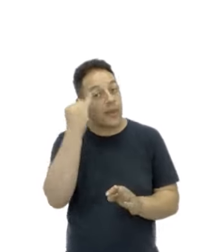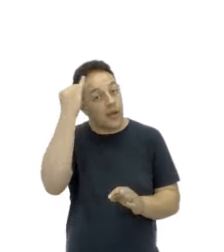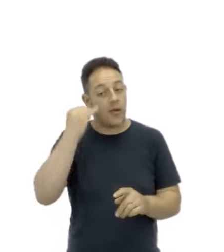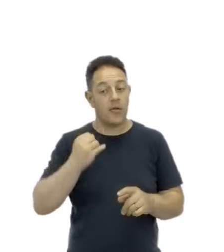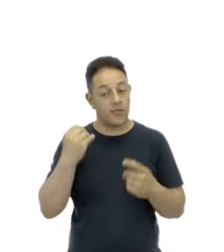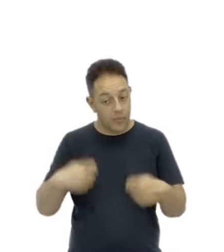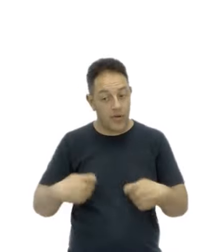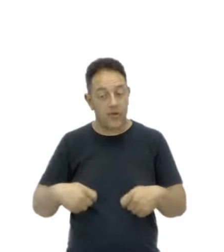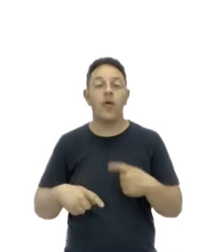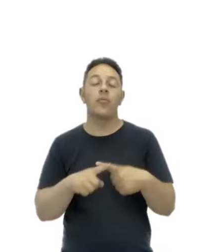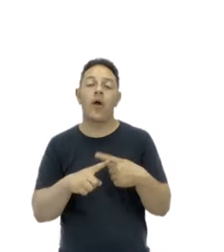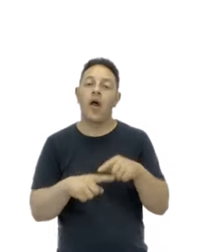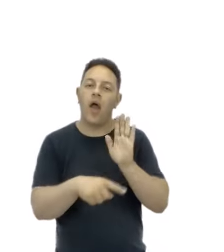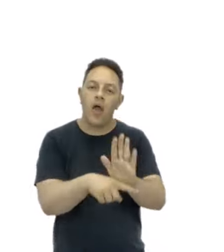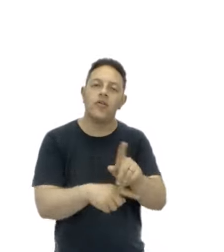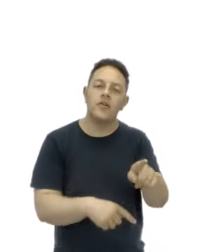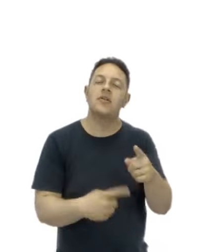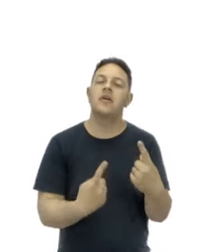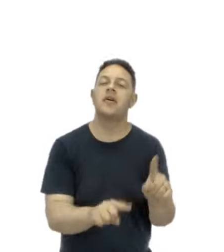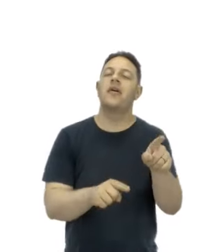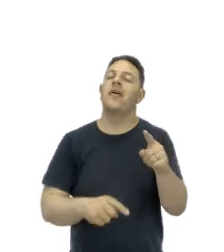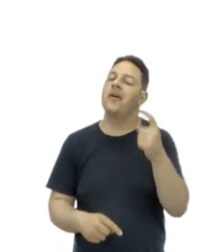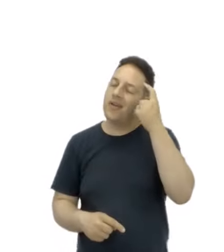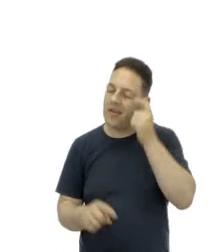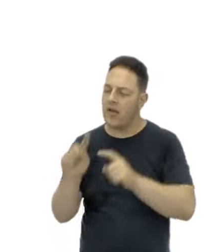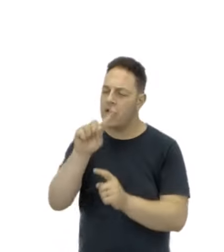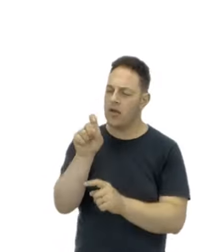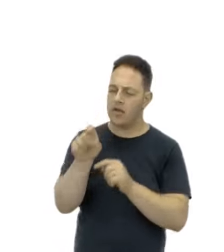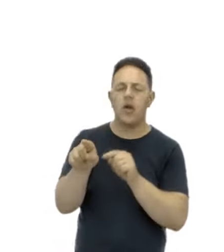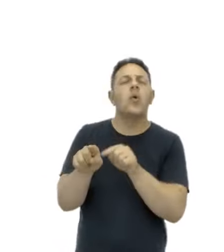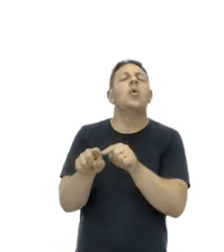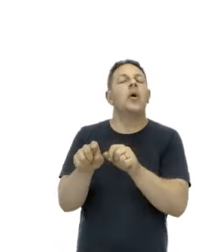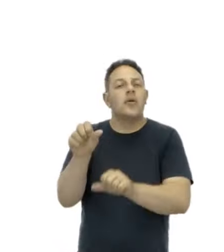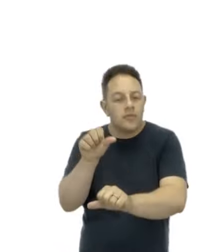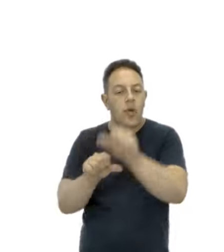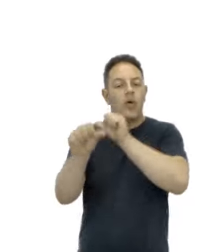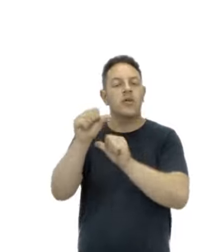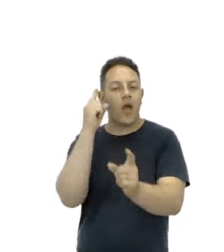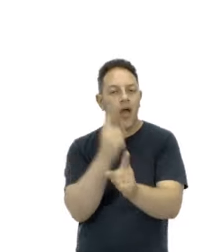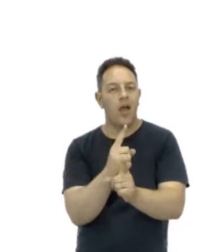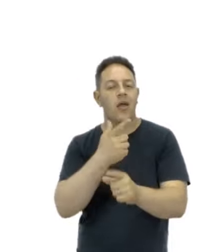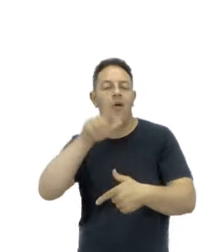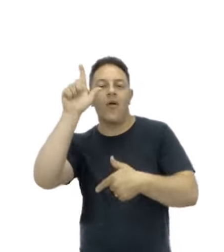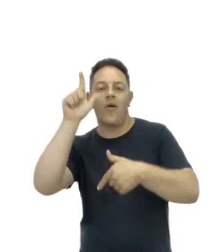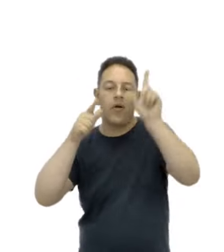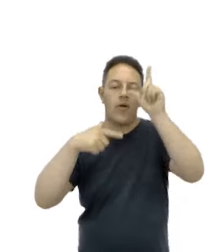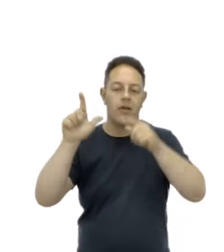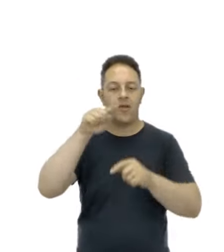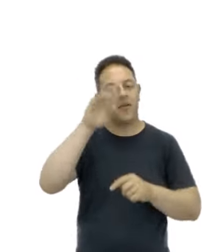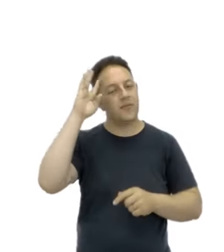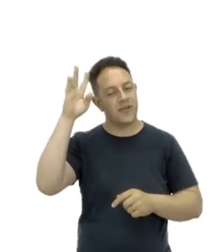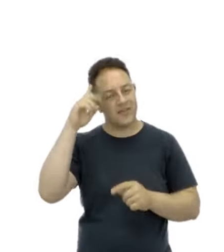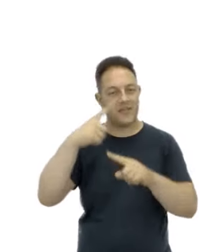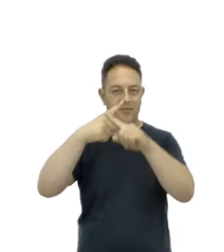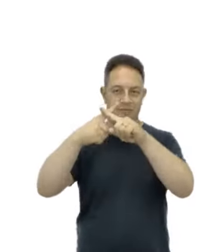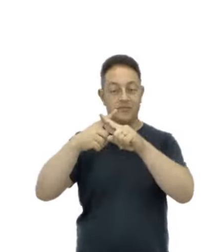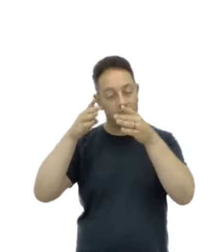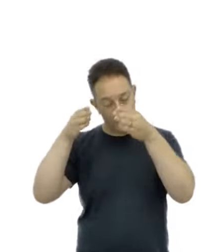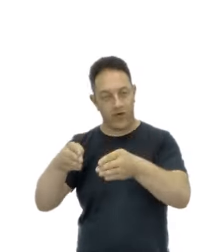gente fazer essa mudança do lugar da incógnita, né? Diversificar esses problemas, olhando aí para o campo